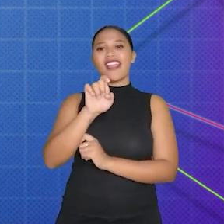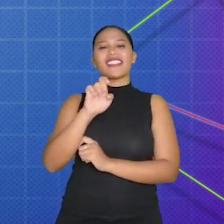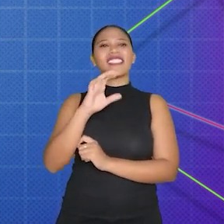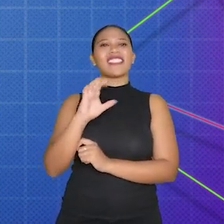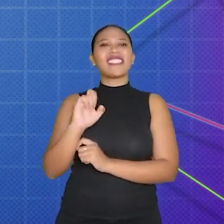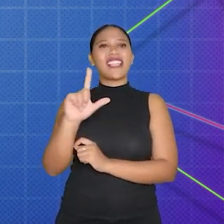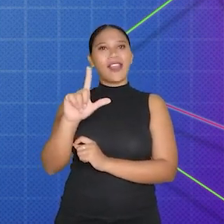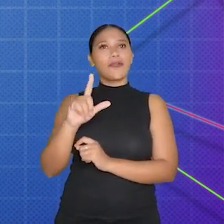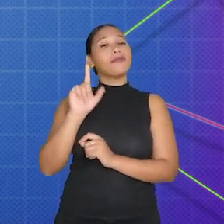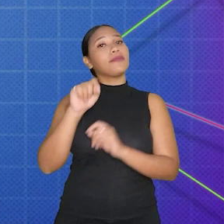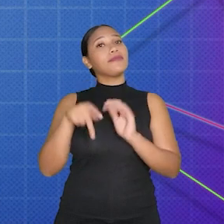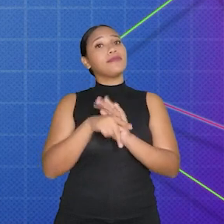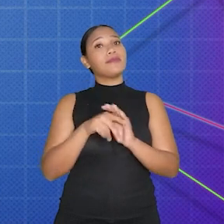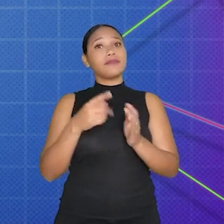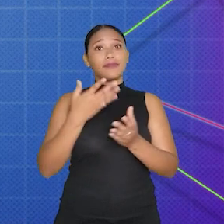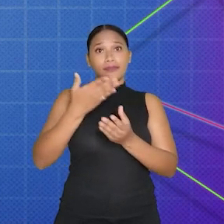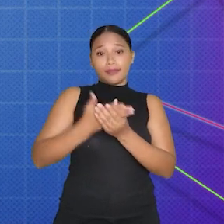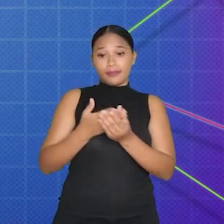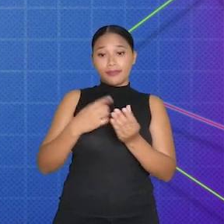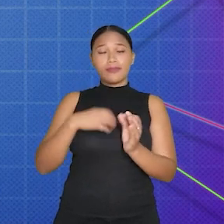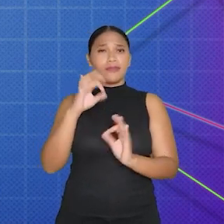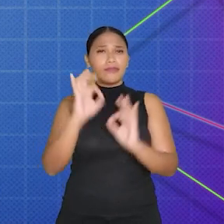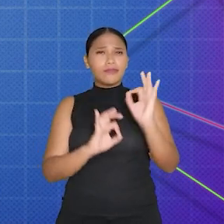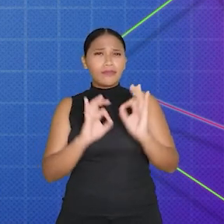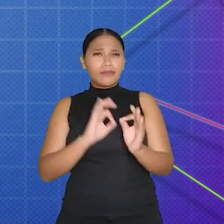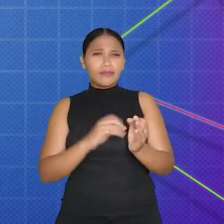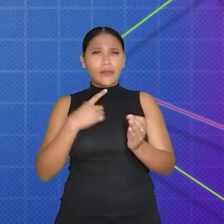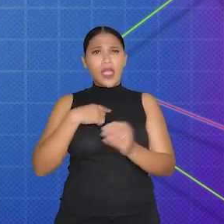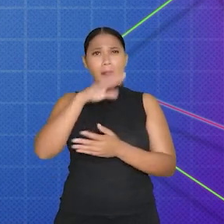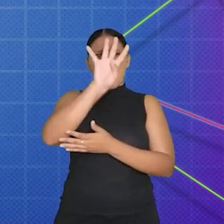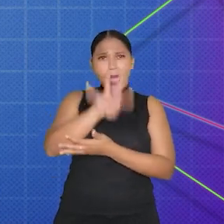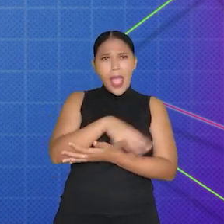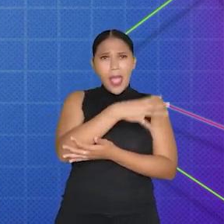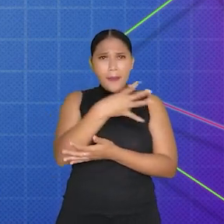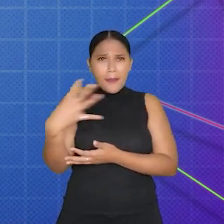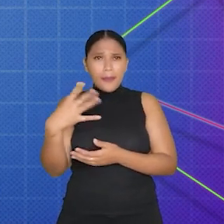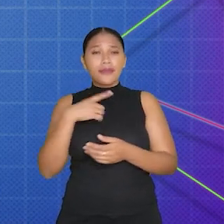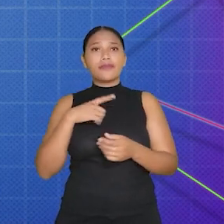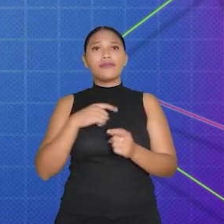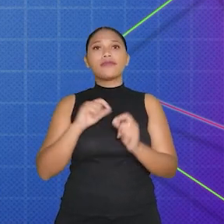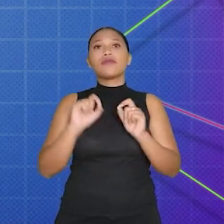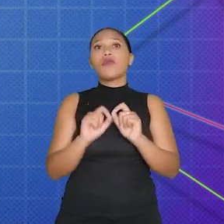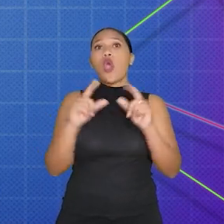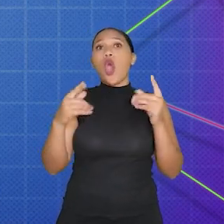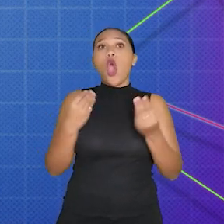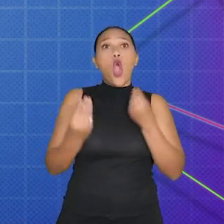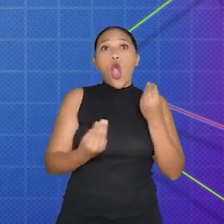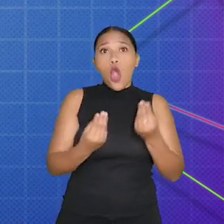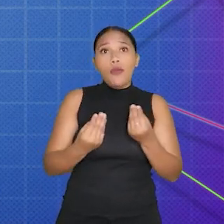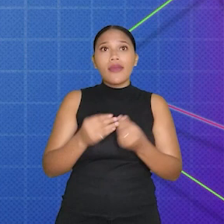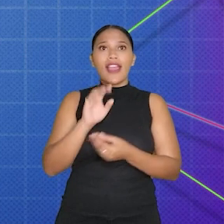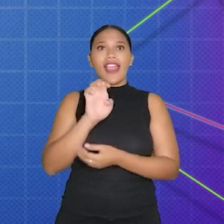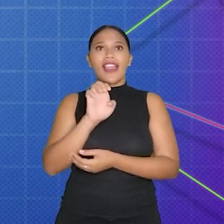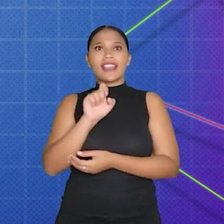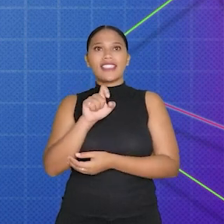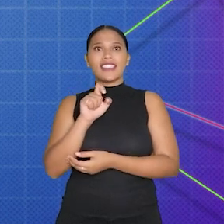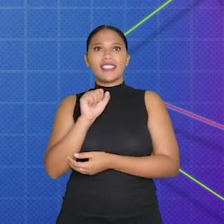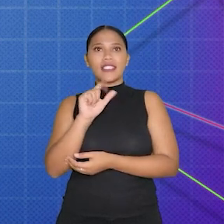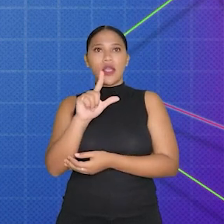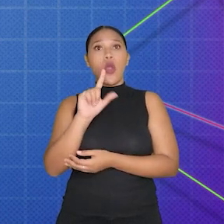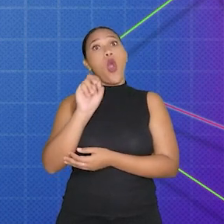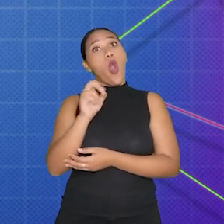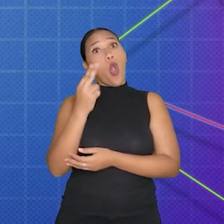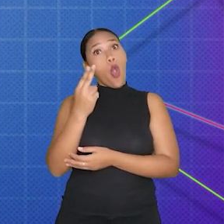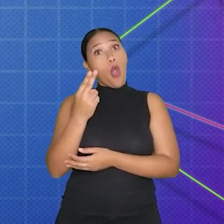no Microsoft Excel. Esses arquivos contêm dados organizados em uma planilha e são abertos com Microsoft Excel